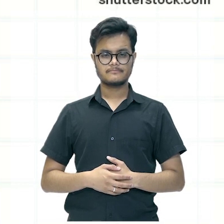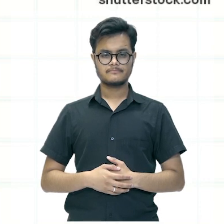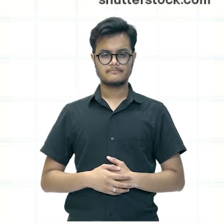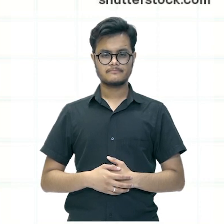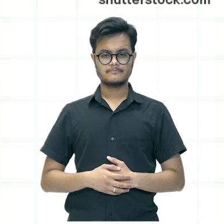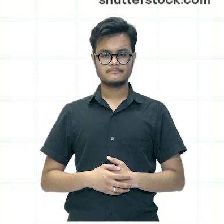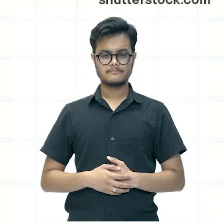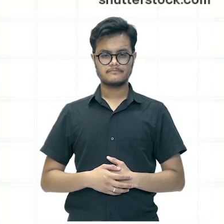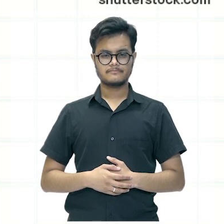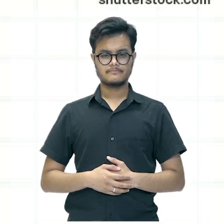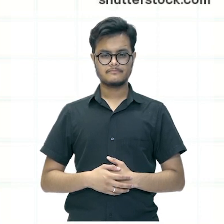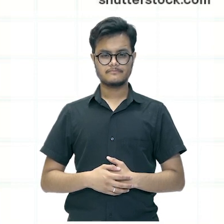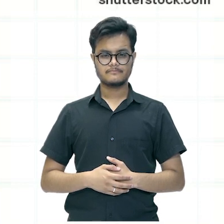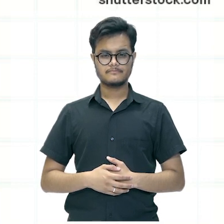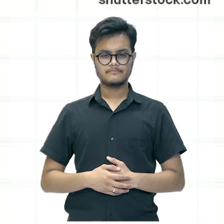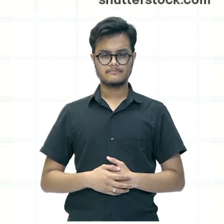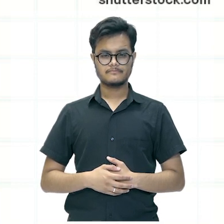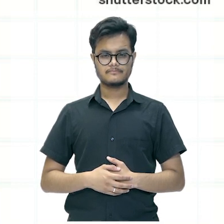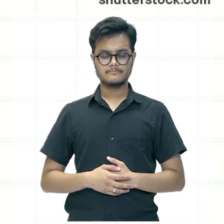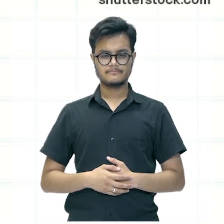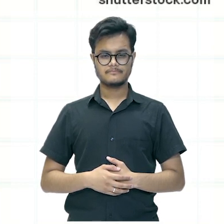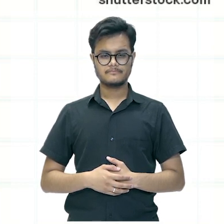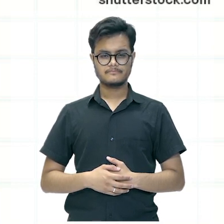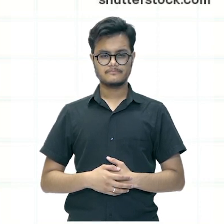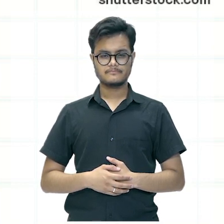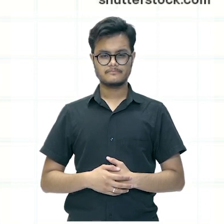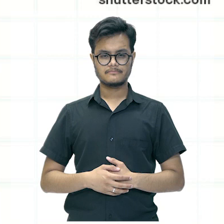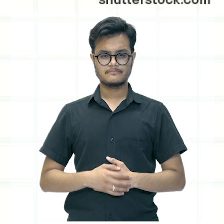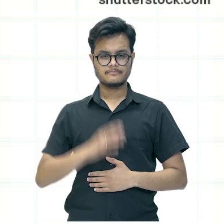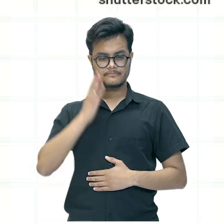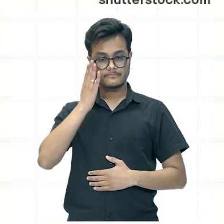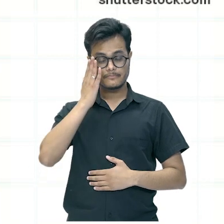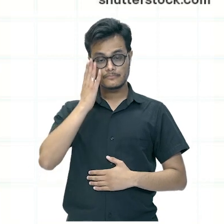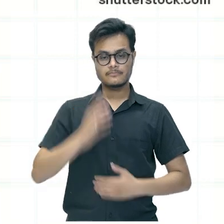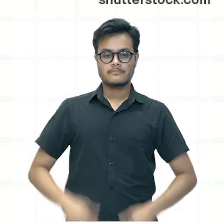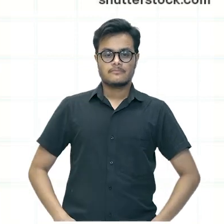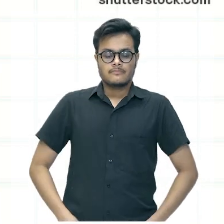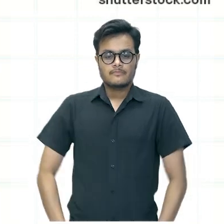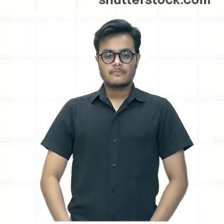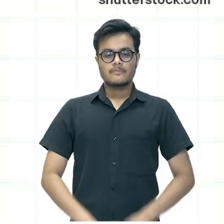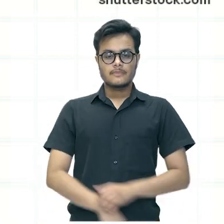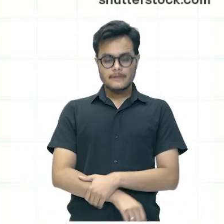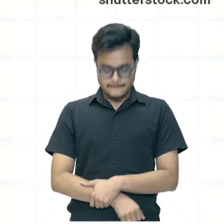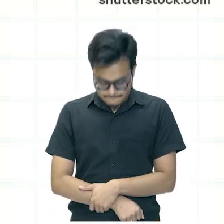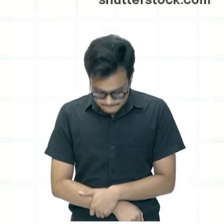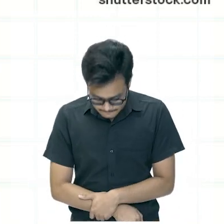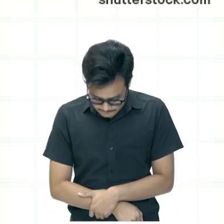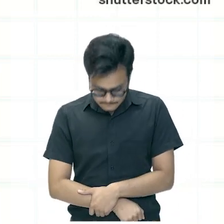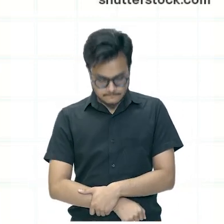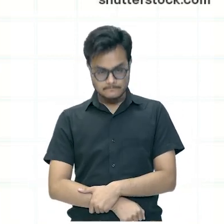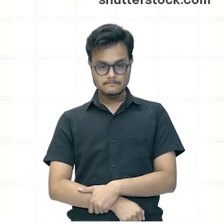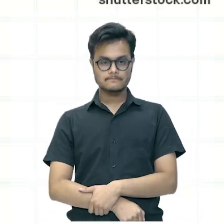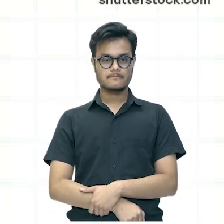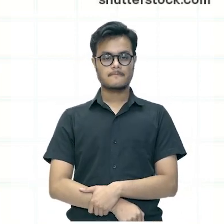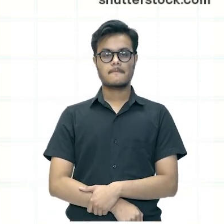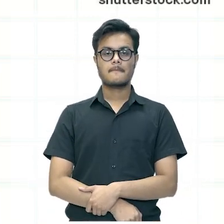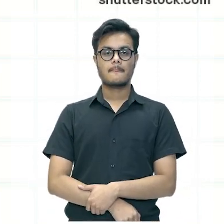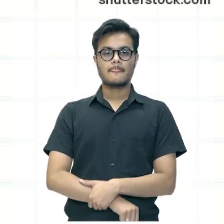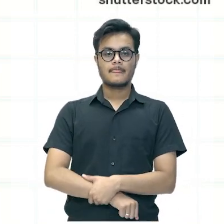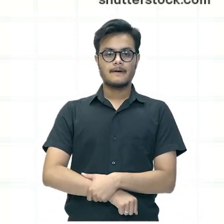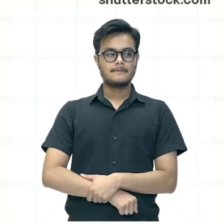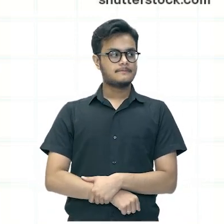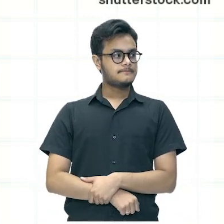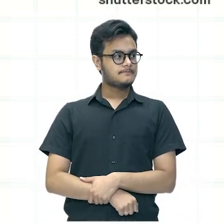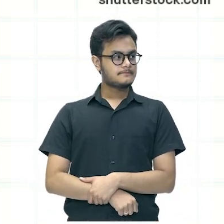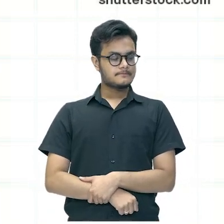in activities. It affects how your teenager thinks, feels, and